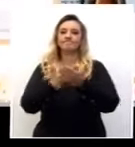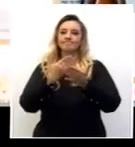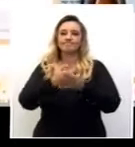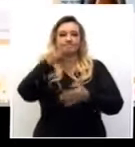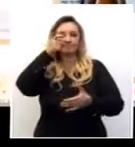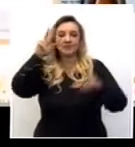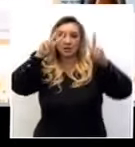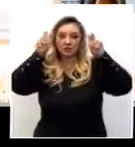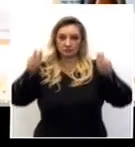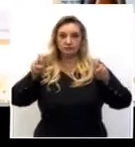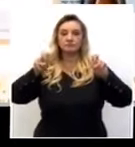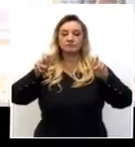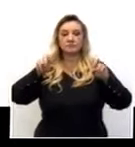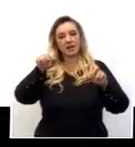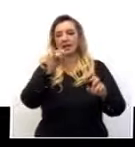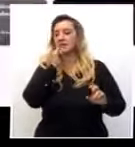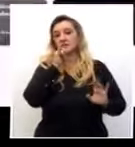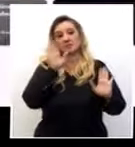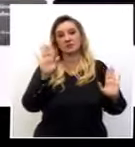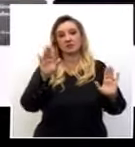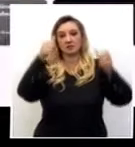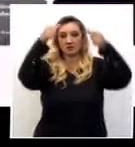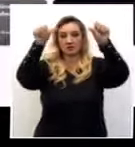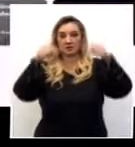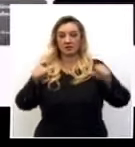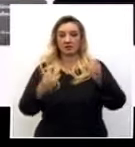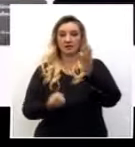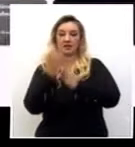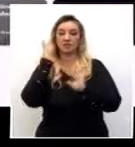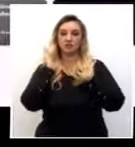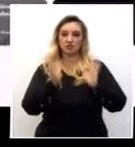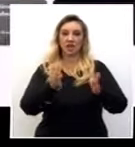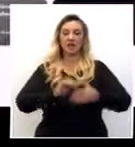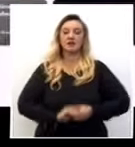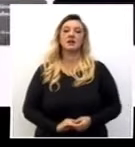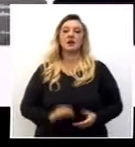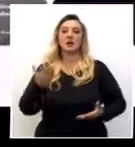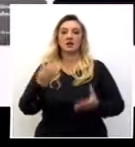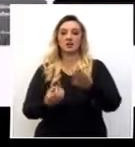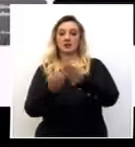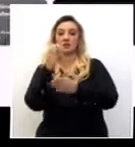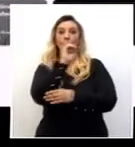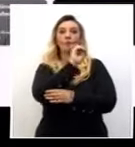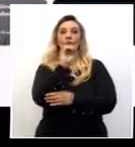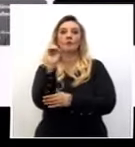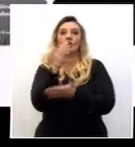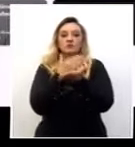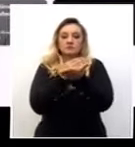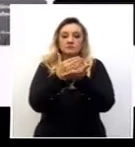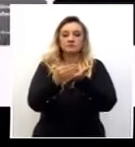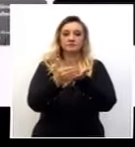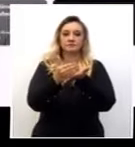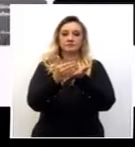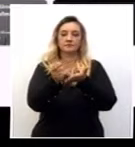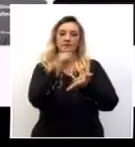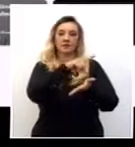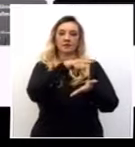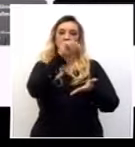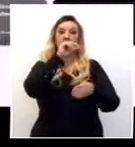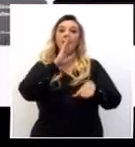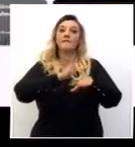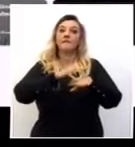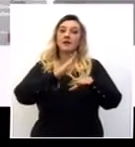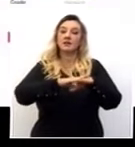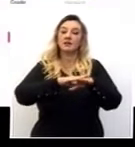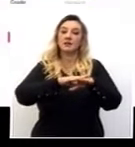respeito desse tema. Esse é um exemplo de um mural já criado. Agora, a gente vai criar um mural do zero. Então, eu venho aqui nessa opção,